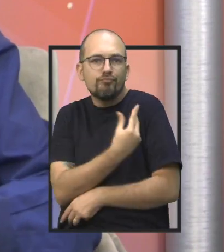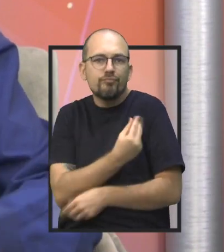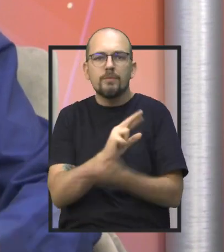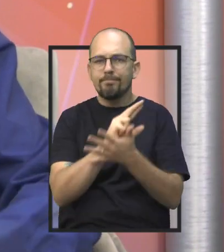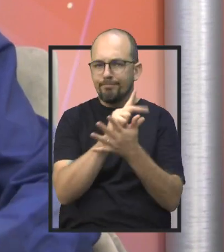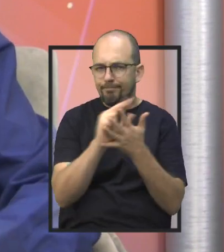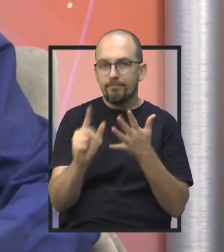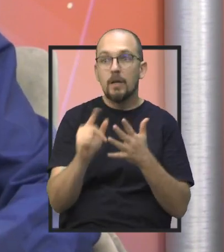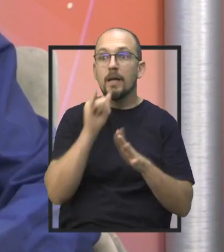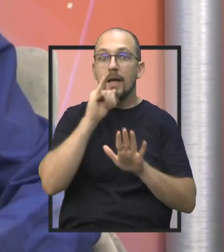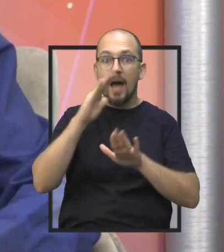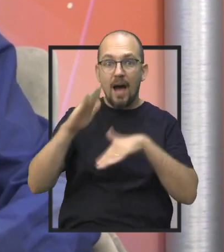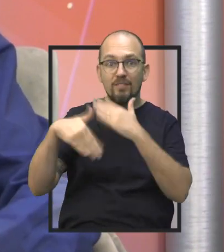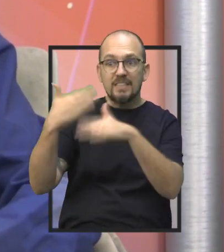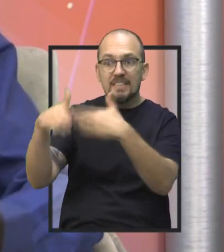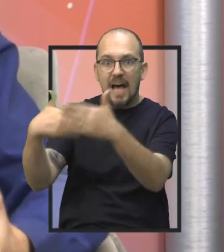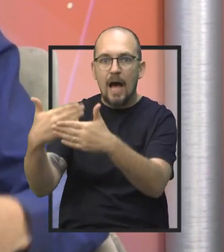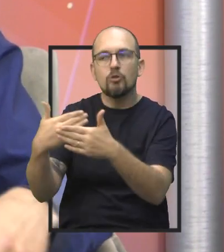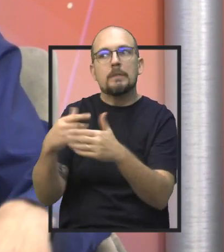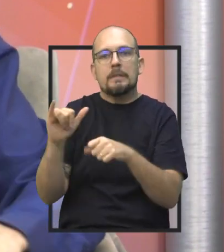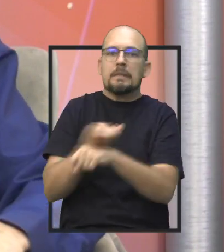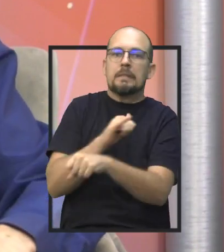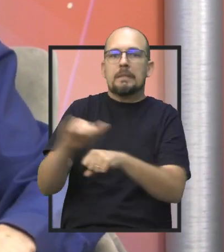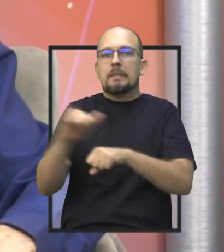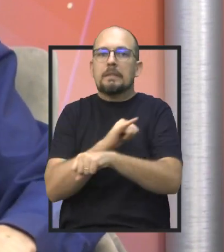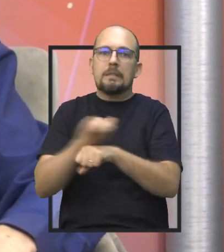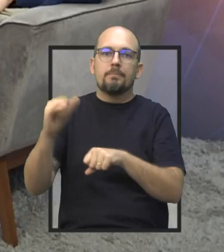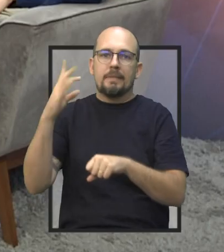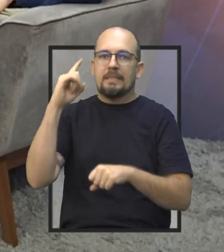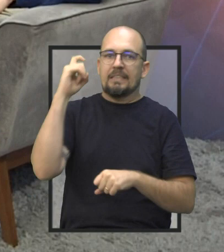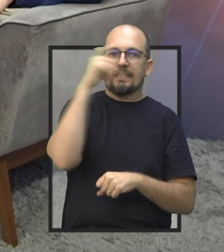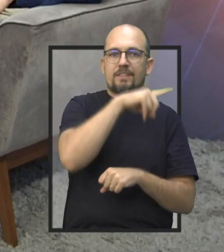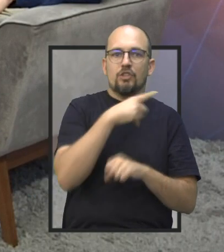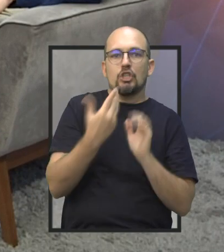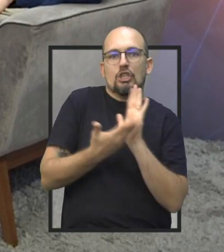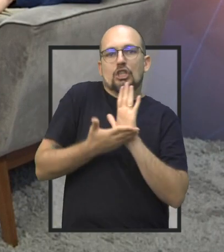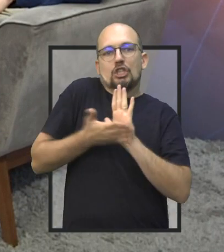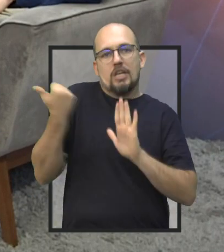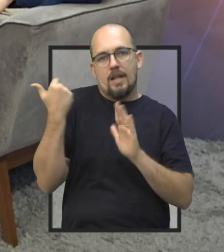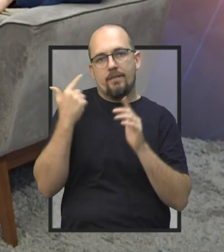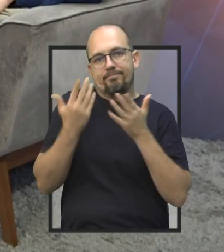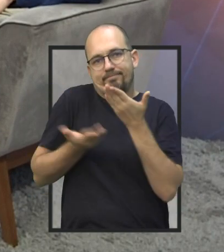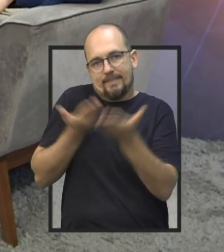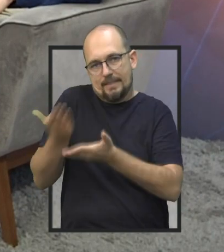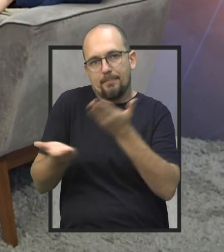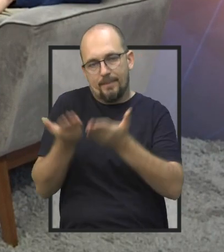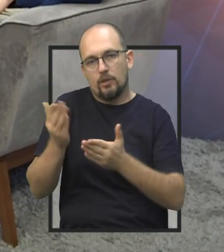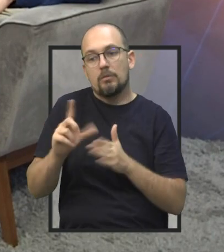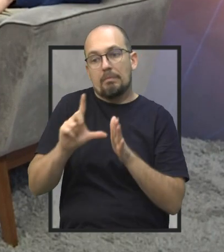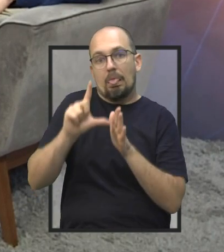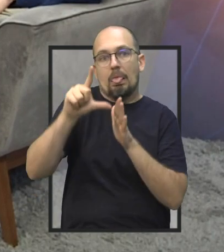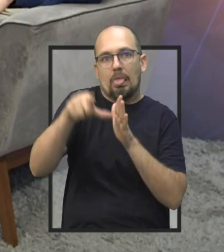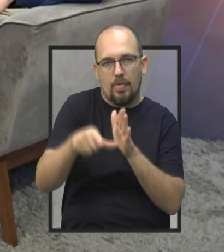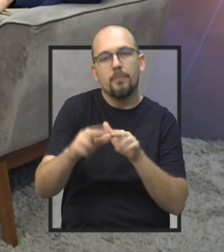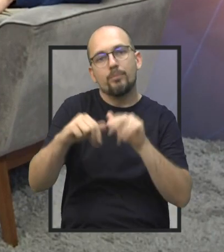mais recursos a gente precisa utilizar para tratar o problema. Perfeito, doutor Otávio. E quando as